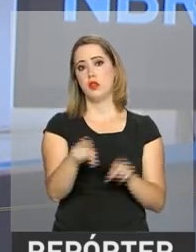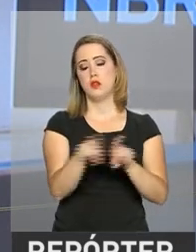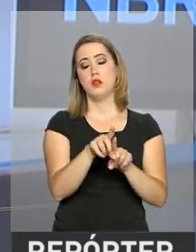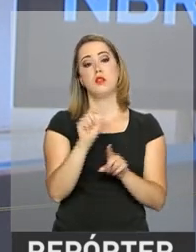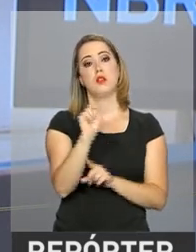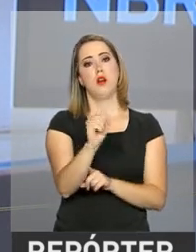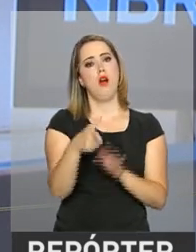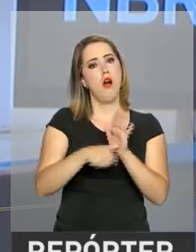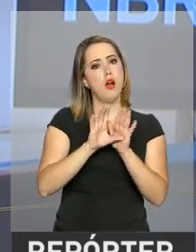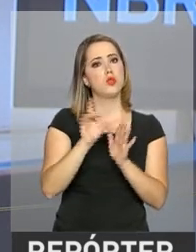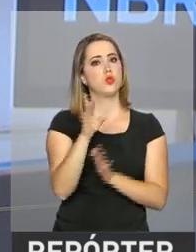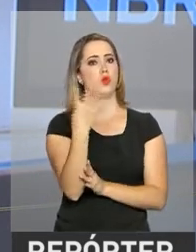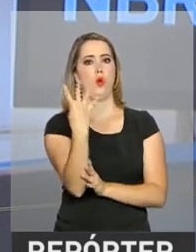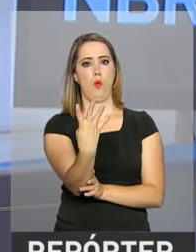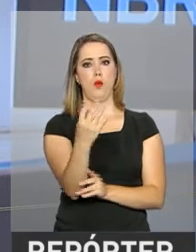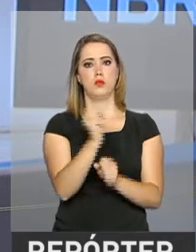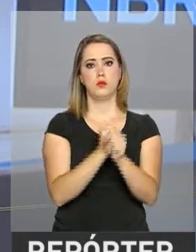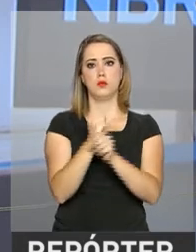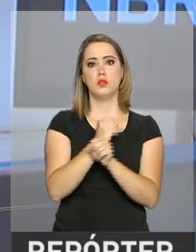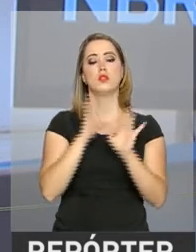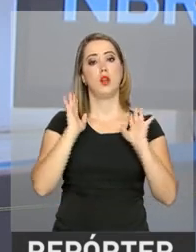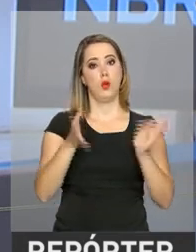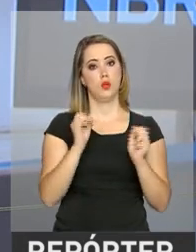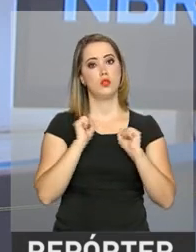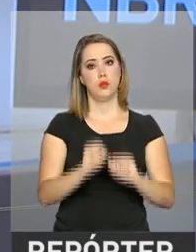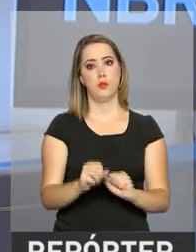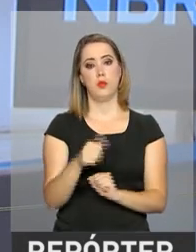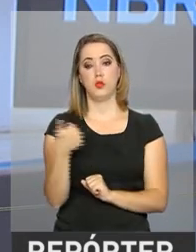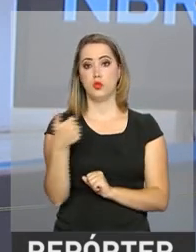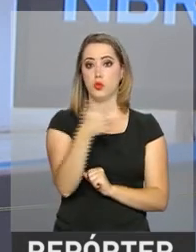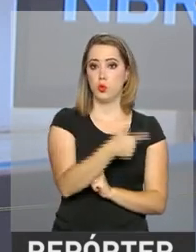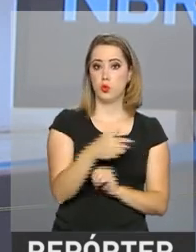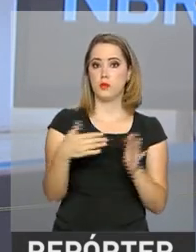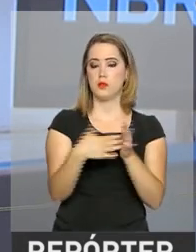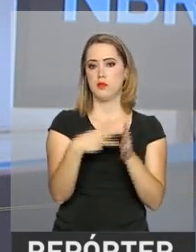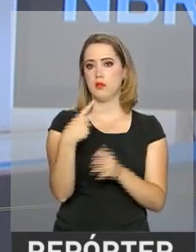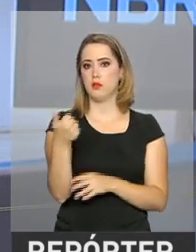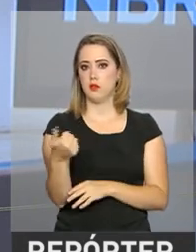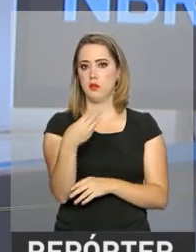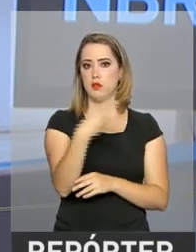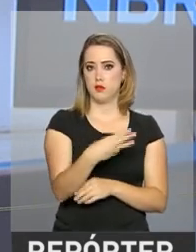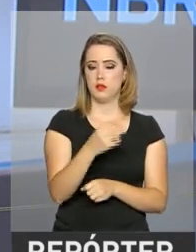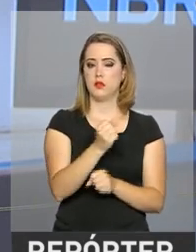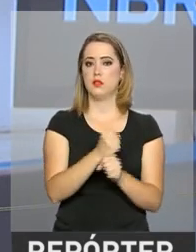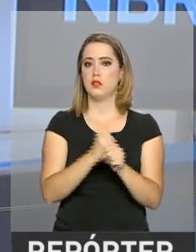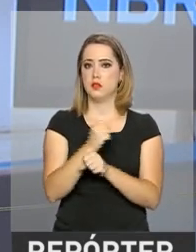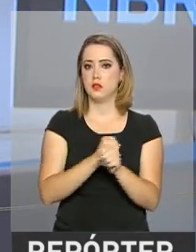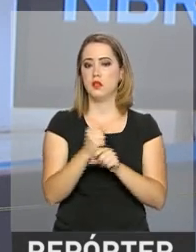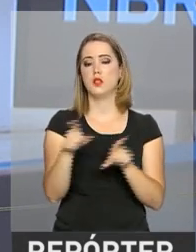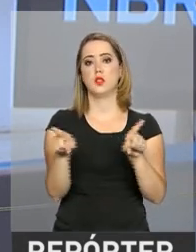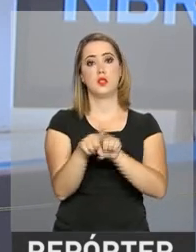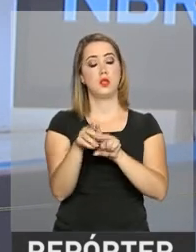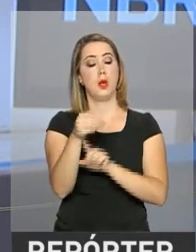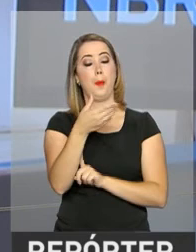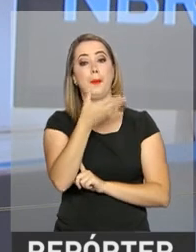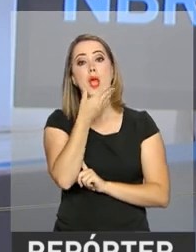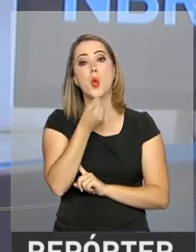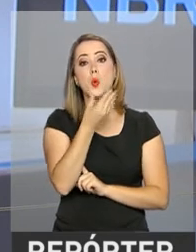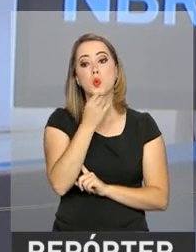4 anos, será aplicada em adolescentes de 12 e 13 anos. E os meninos dessa idade também foram